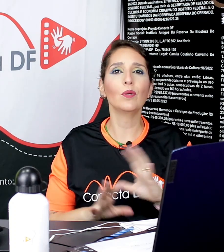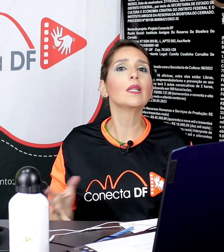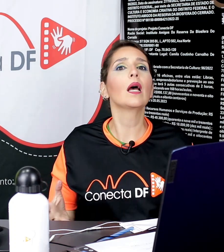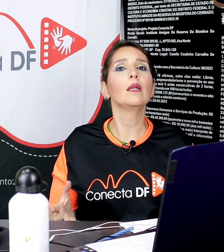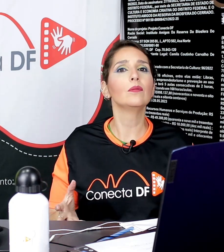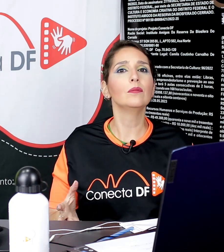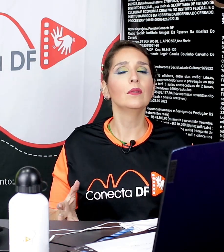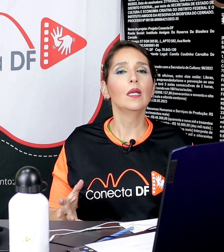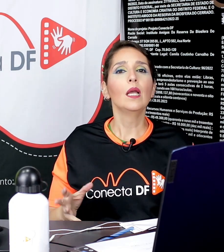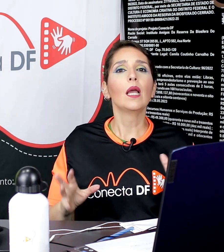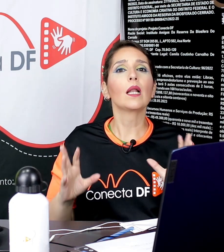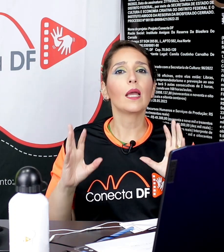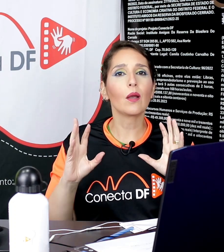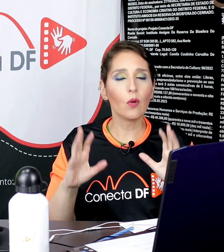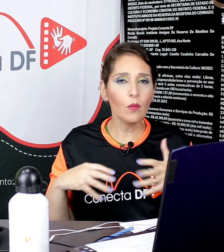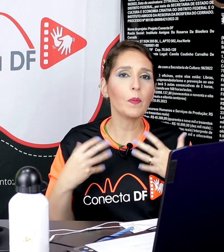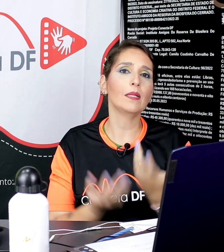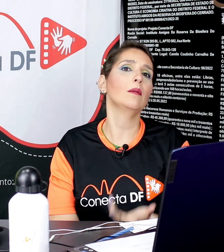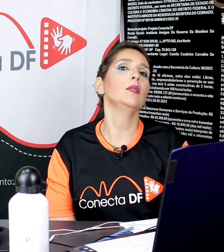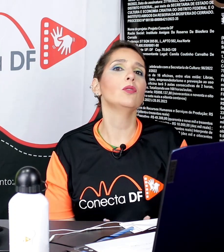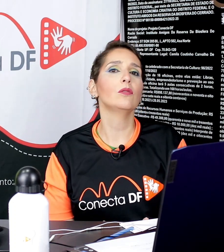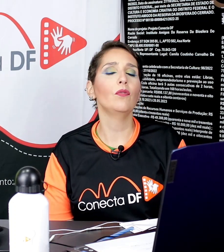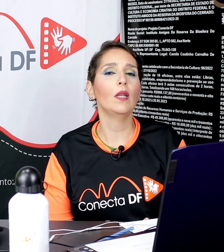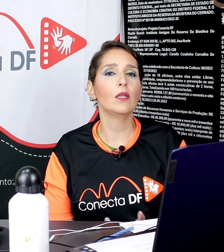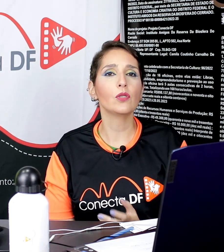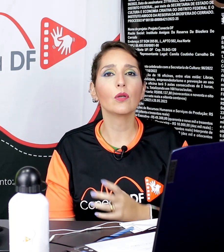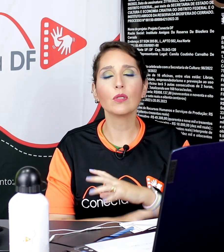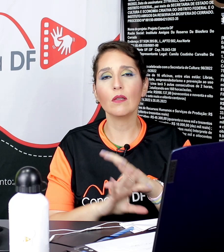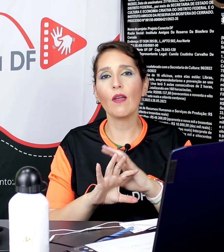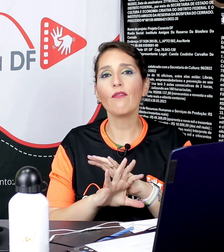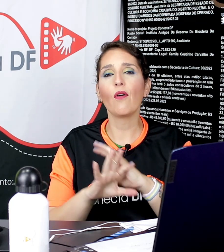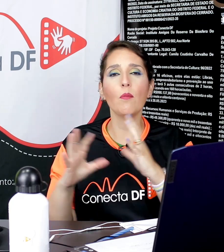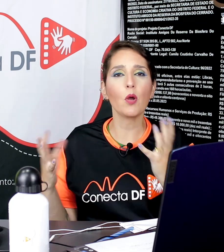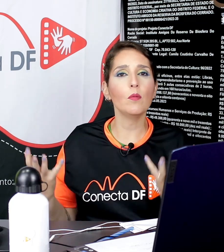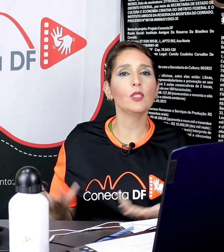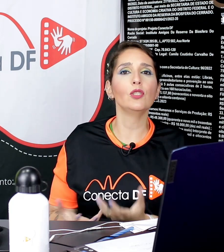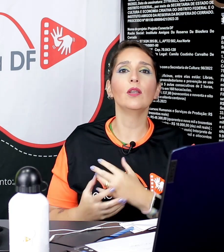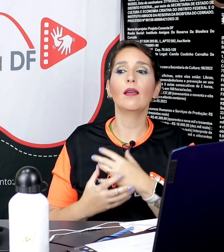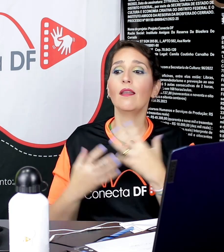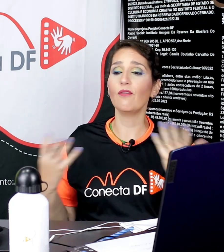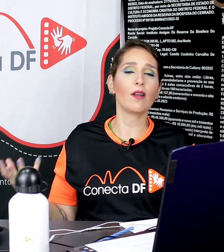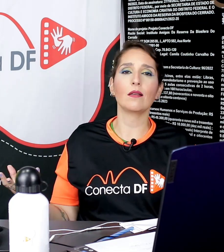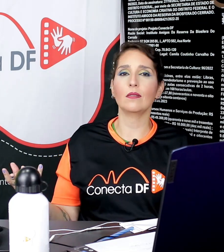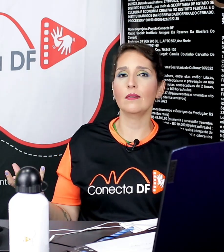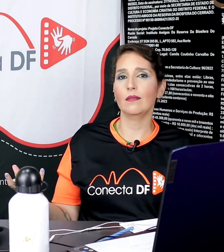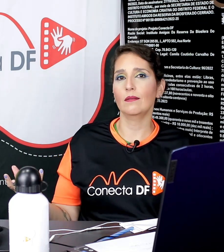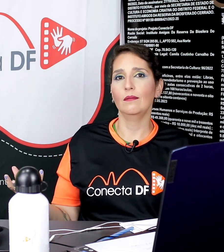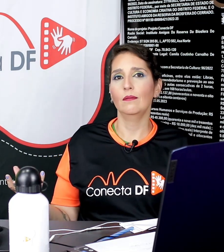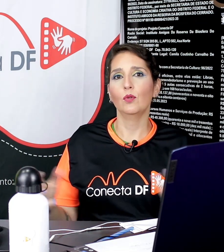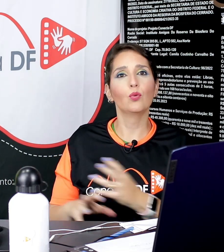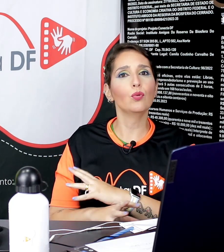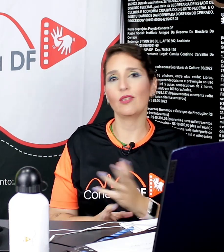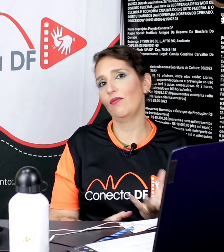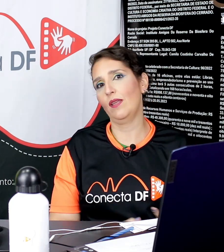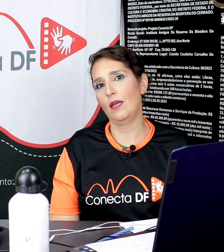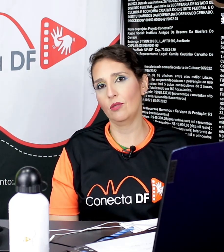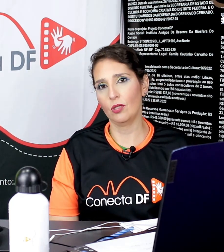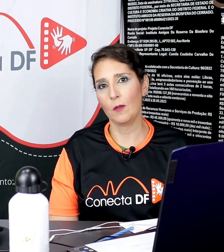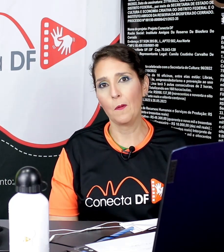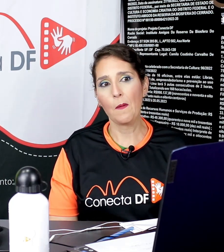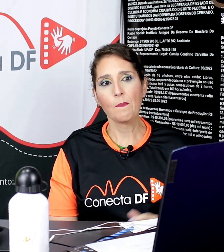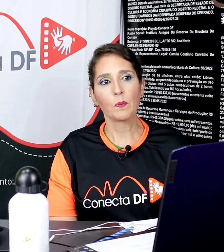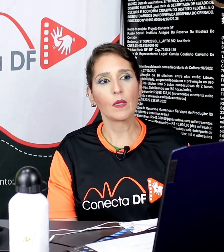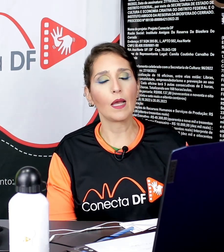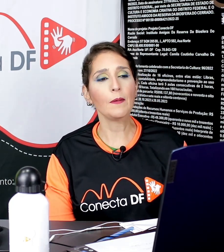Pelo contrário, ela é completamente diferente, inclusive a forma como a gente cria frases. Tudo é